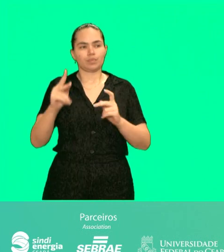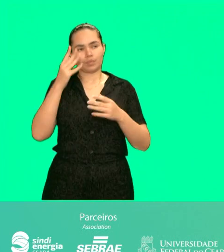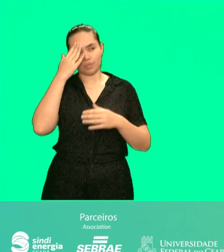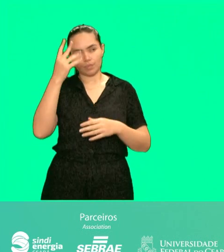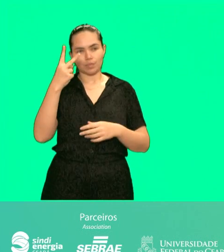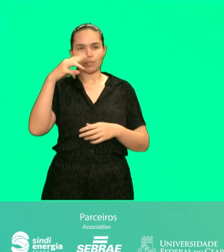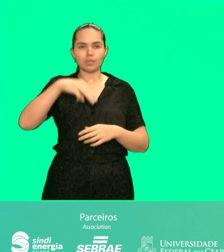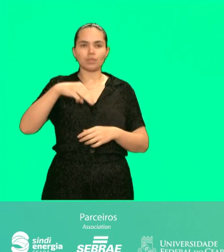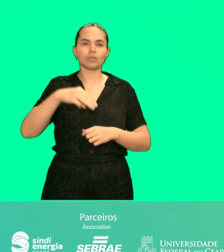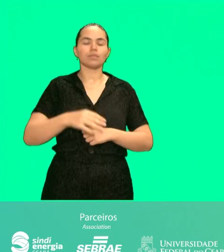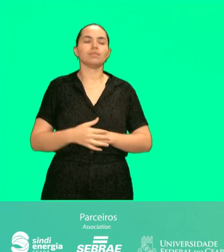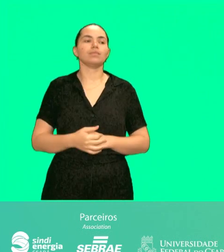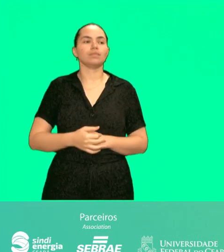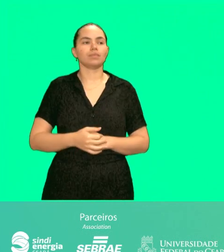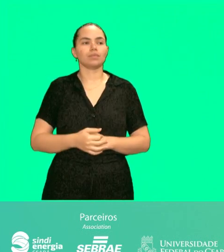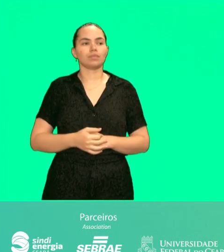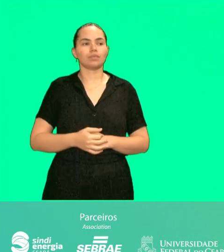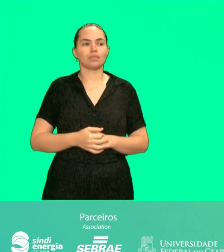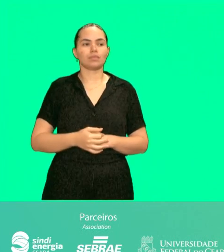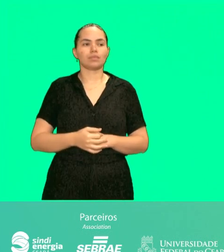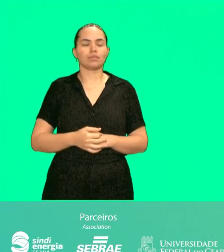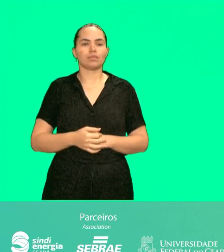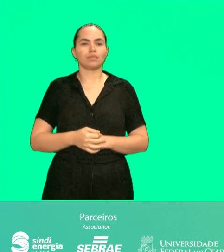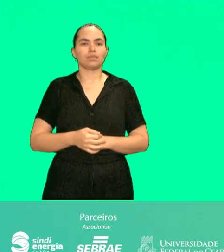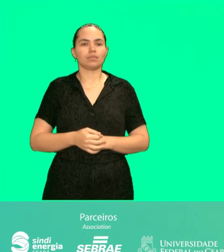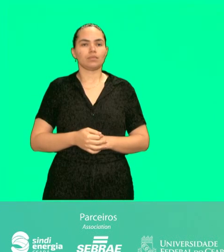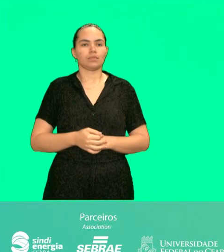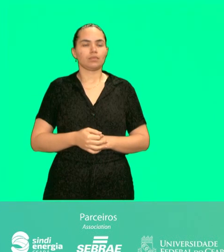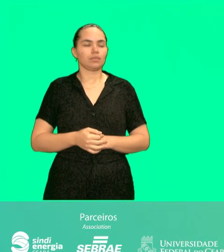cubic nanometer.